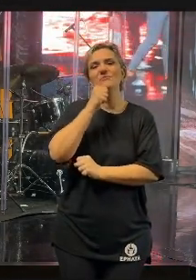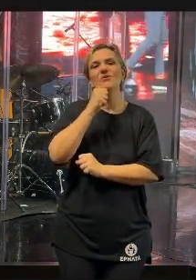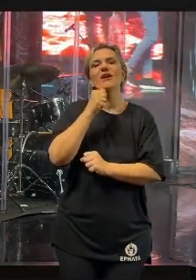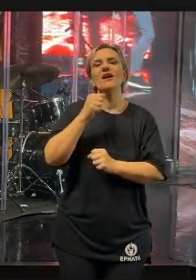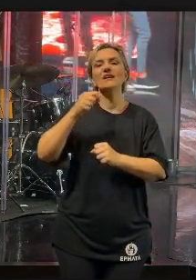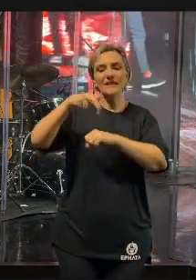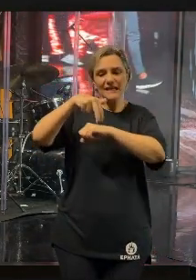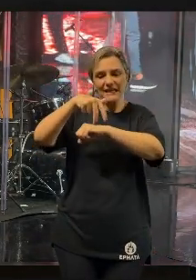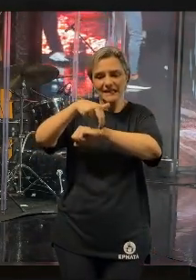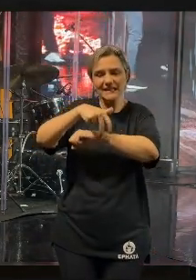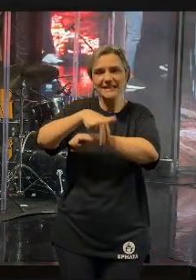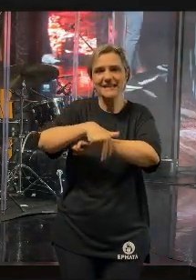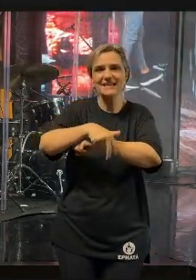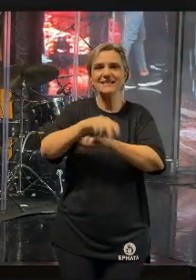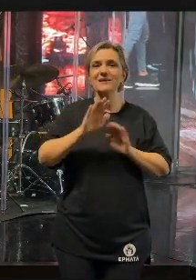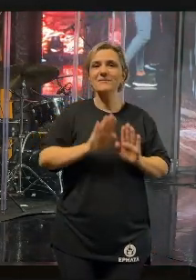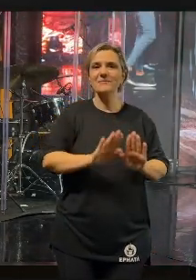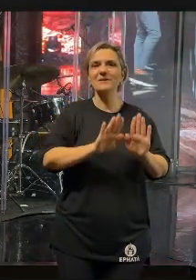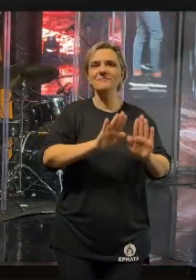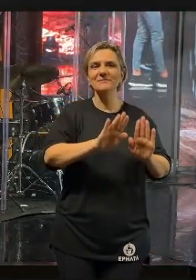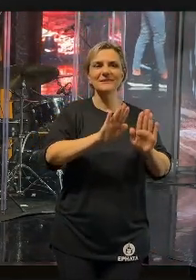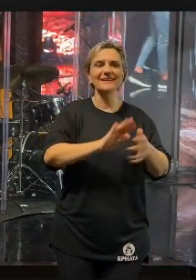Você não sabe de nada.